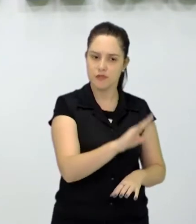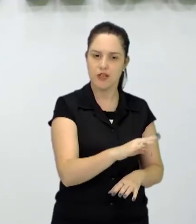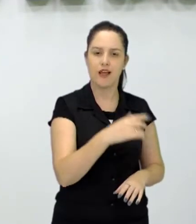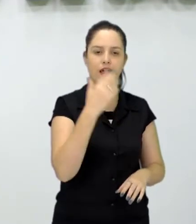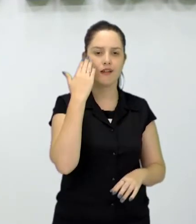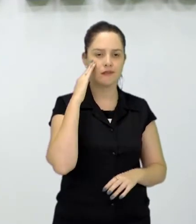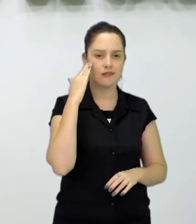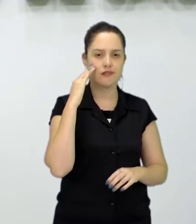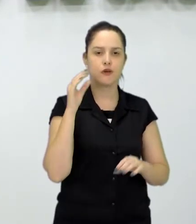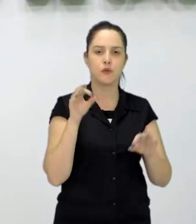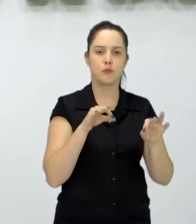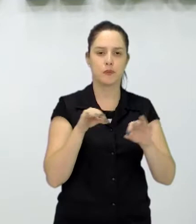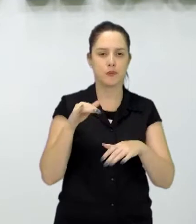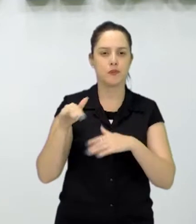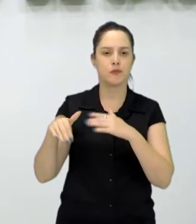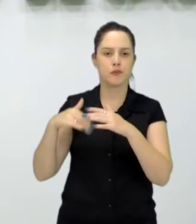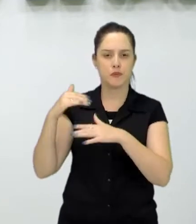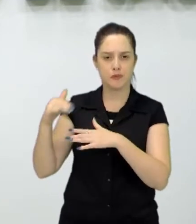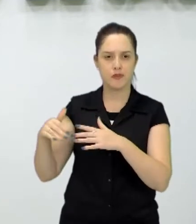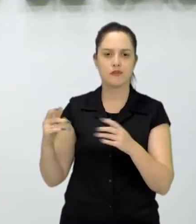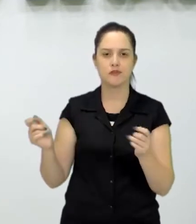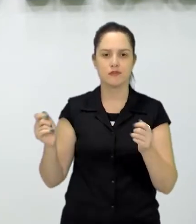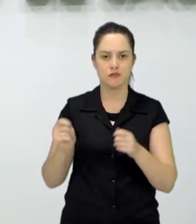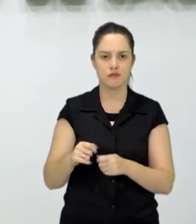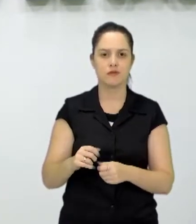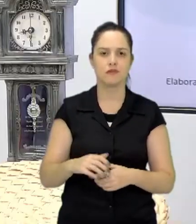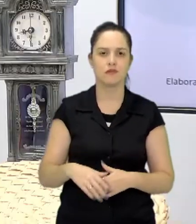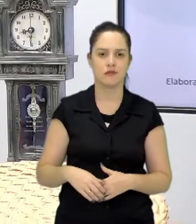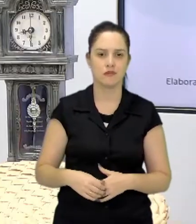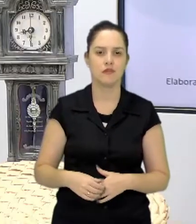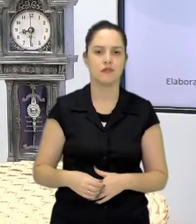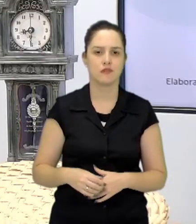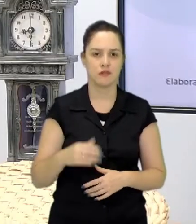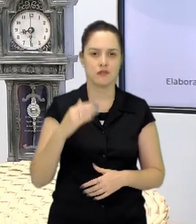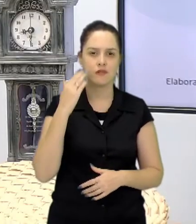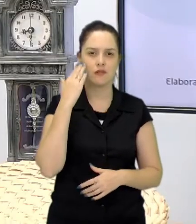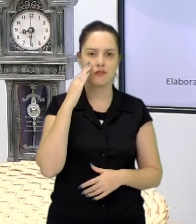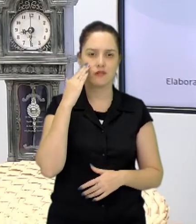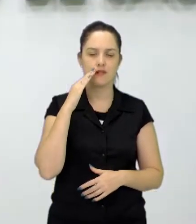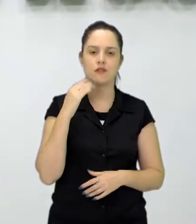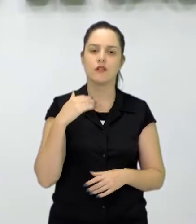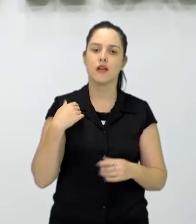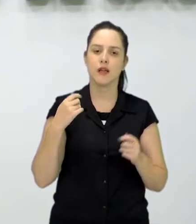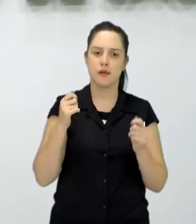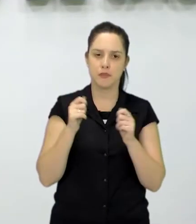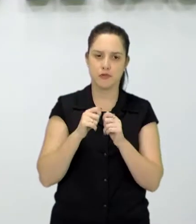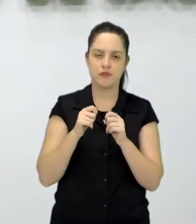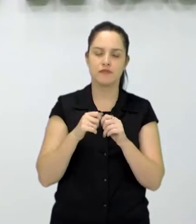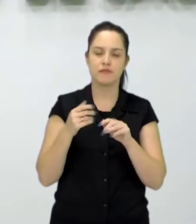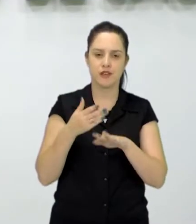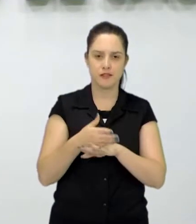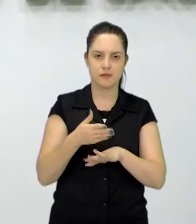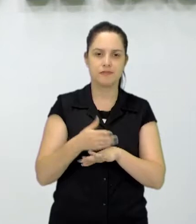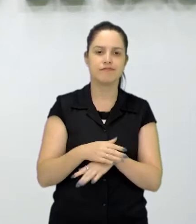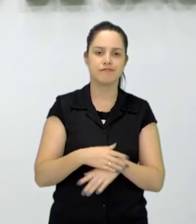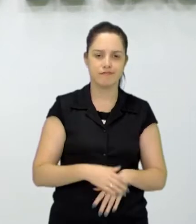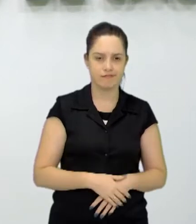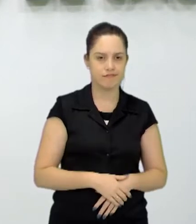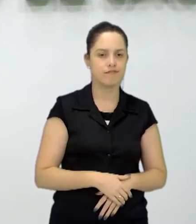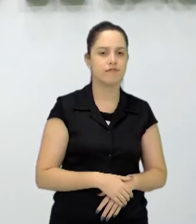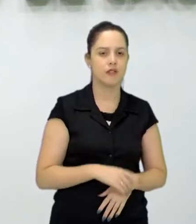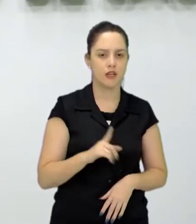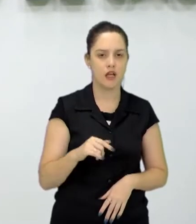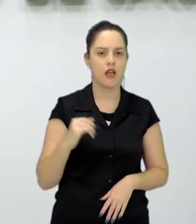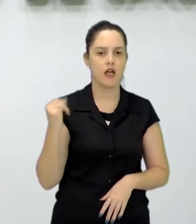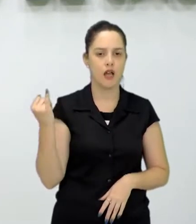são um ponto de partida bem legal, né? Dá para usar o Padlet também, né? Também, para você fazer painéis, né? Legal. É bem bacana. Mas eu acho